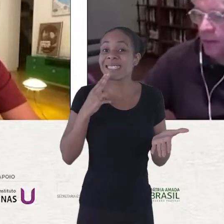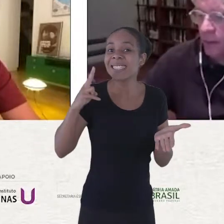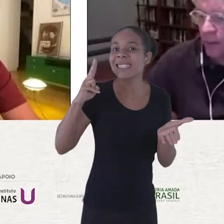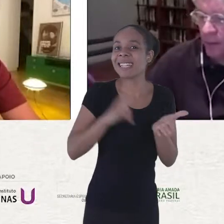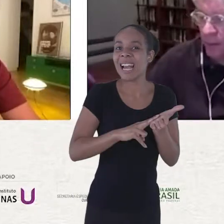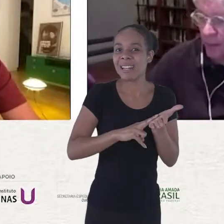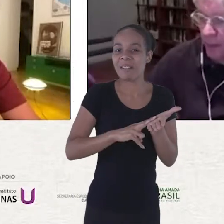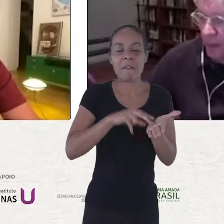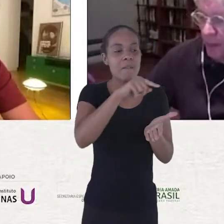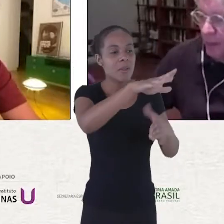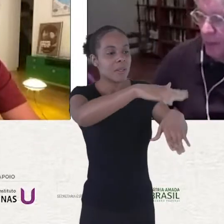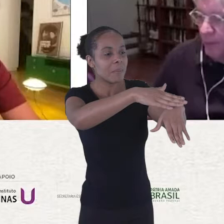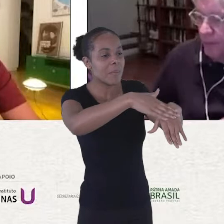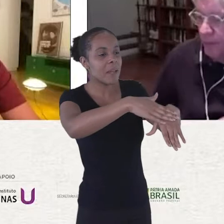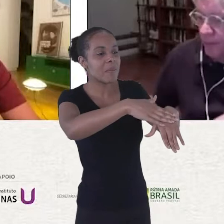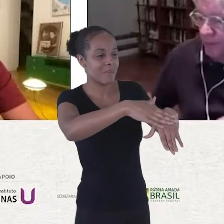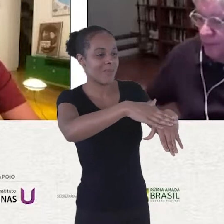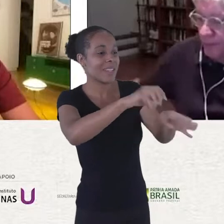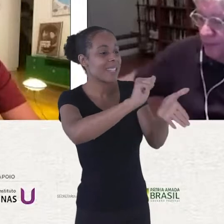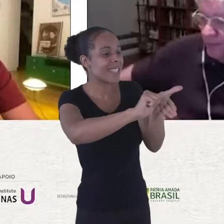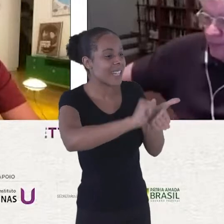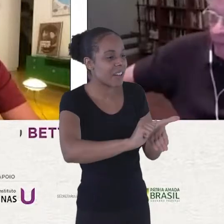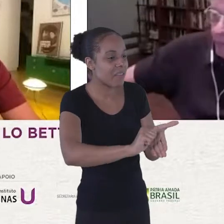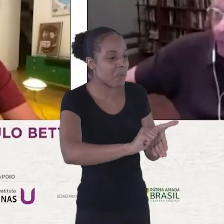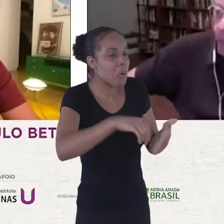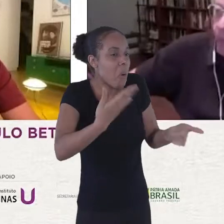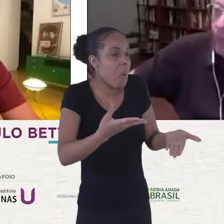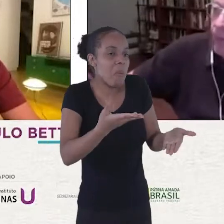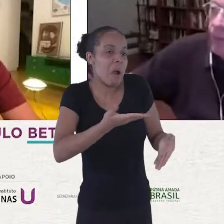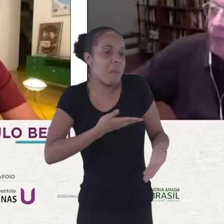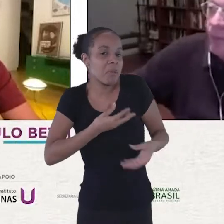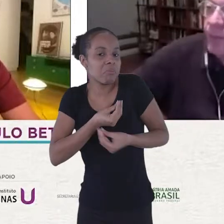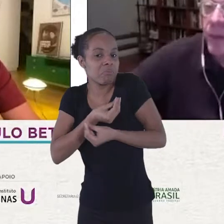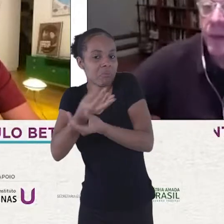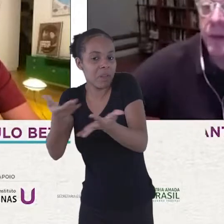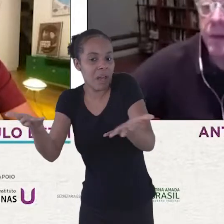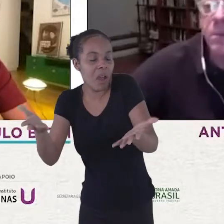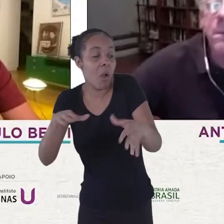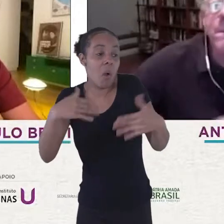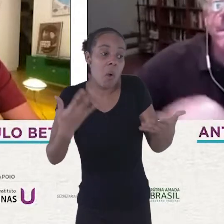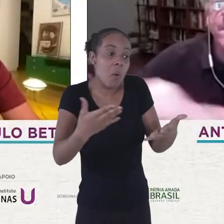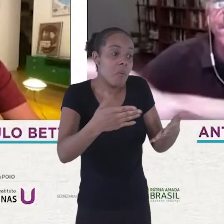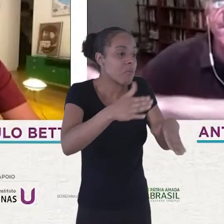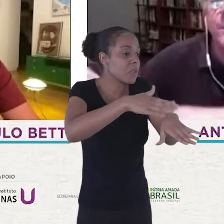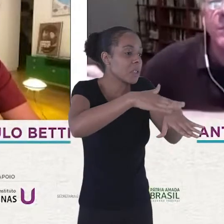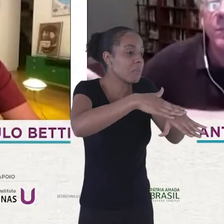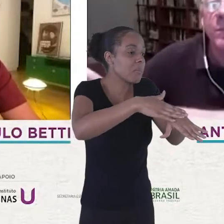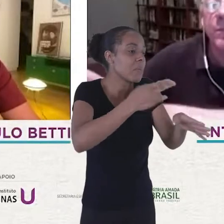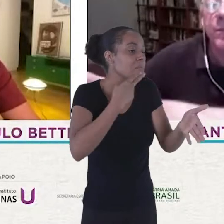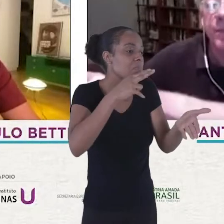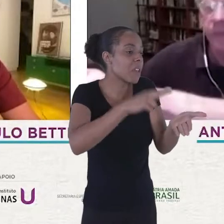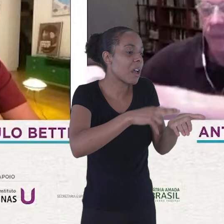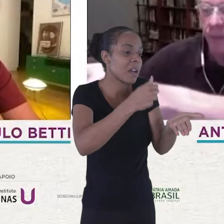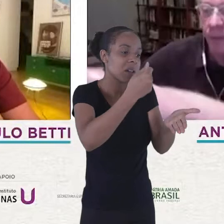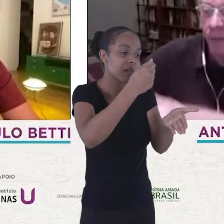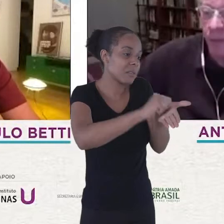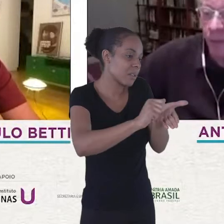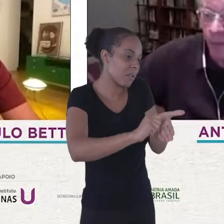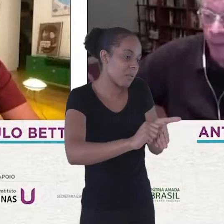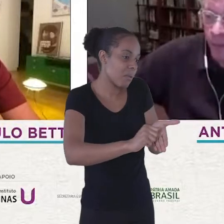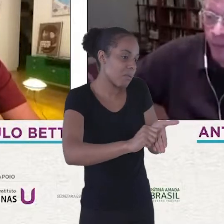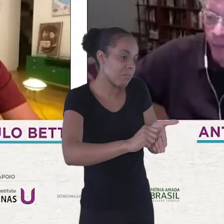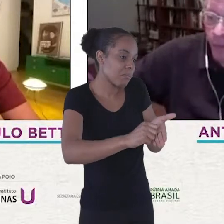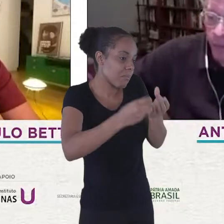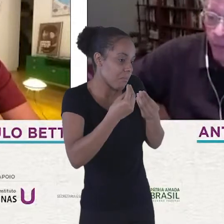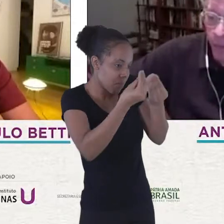mesmo, ou para os amigos, ou para as pessoas que você ama. Então, assim, queria te dizer, para você falar um